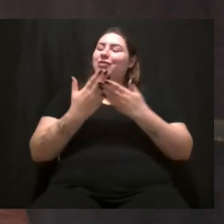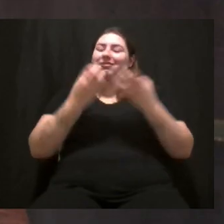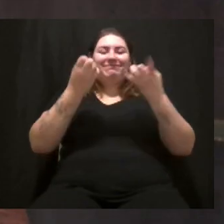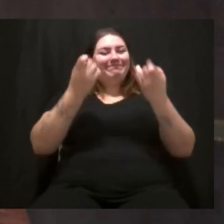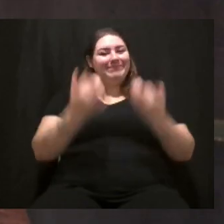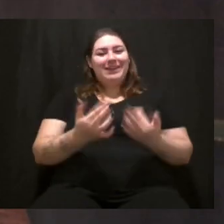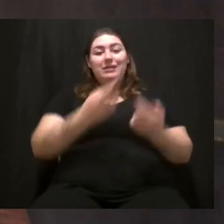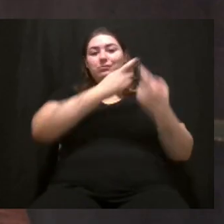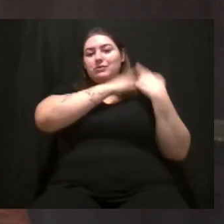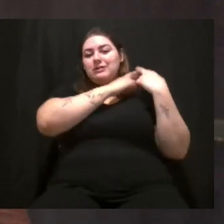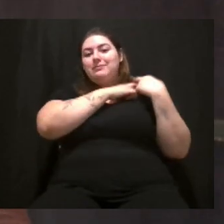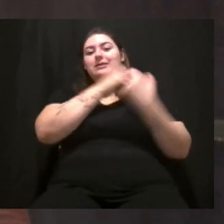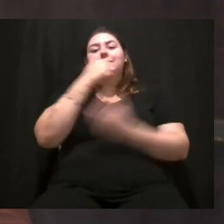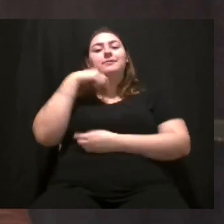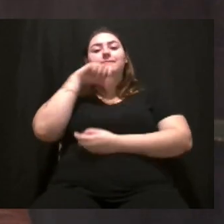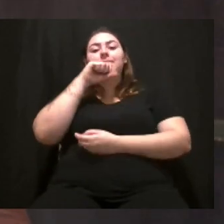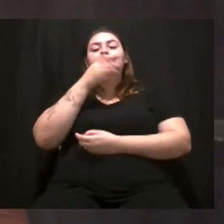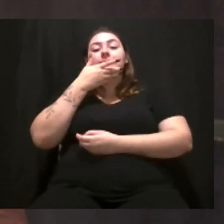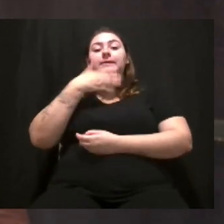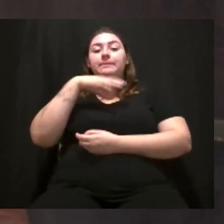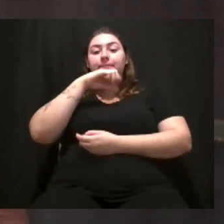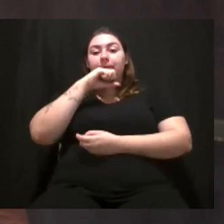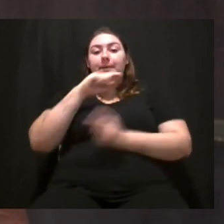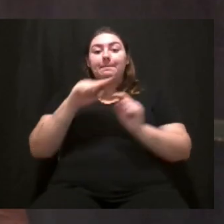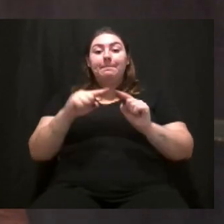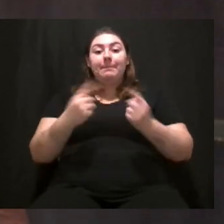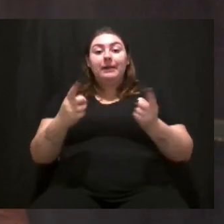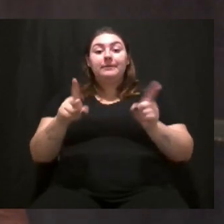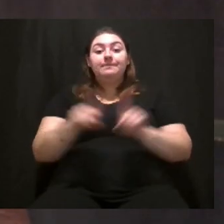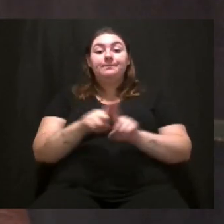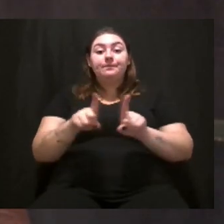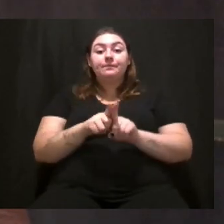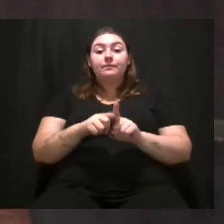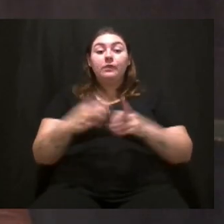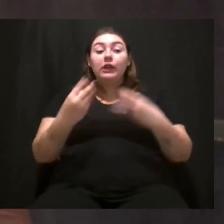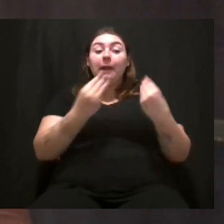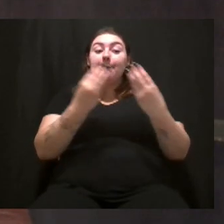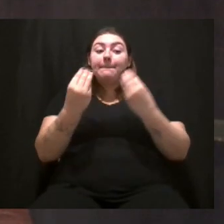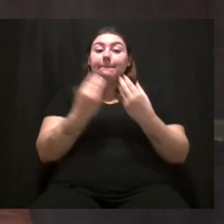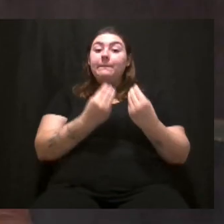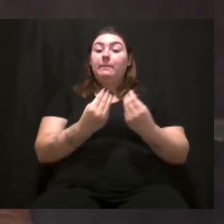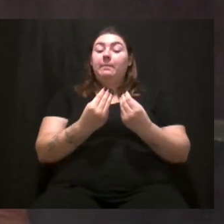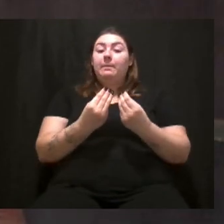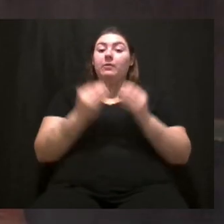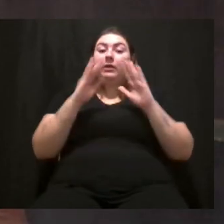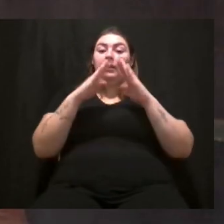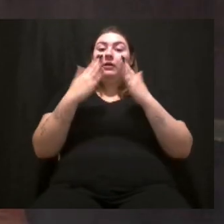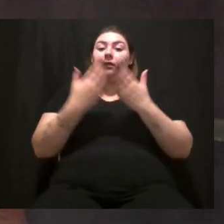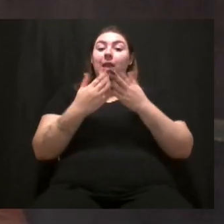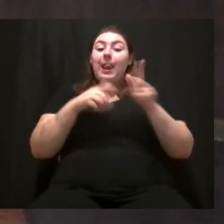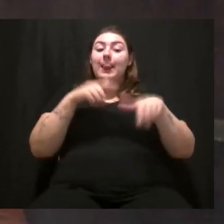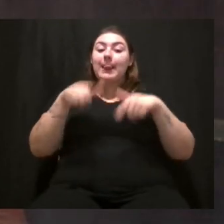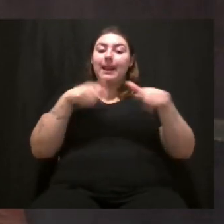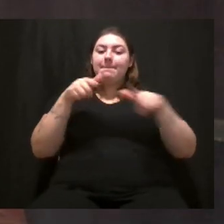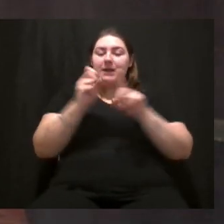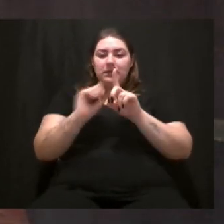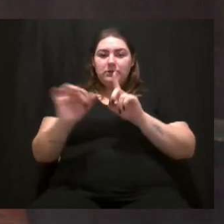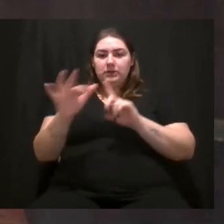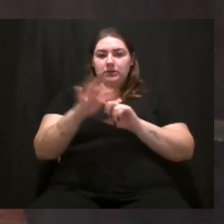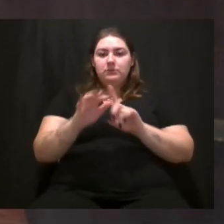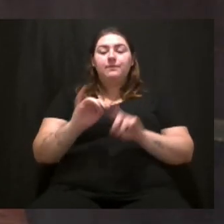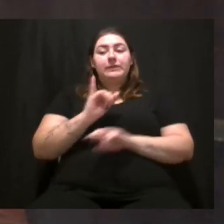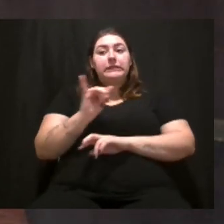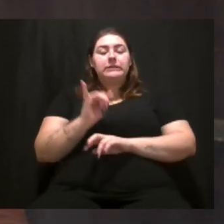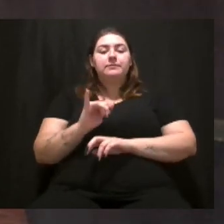né? Mas também muitas escolas, elas têm trabalhos sociais, então assim, mesmo que você esteja numa escola que